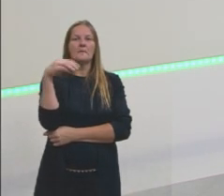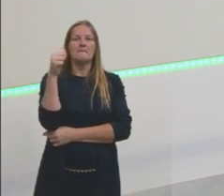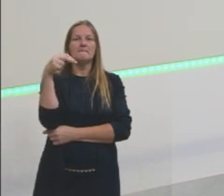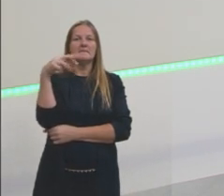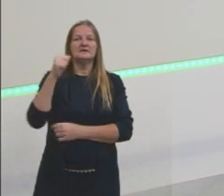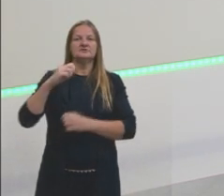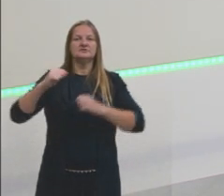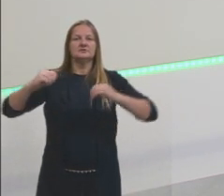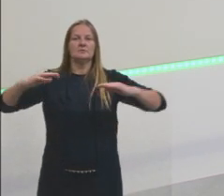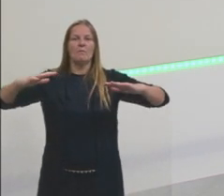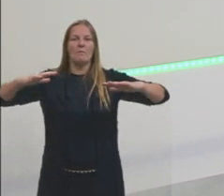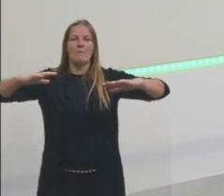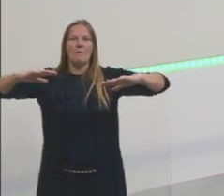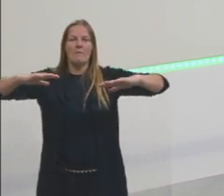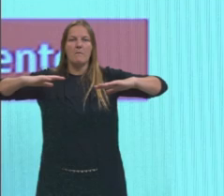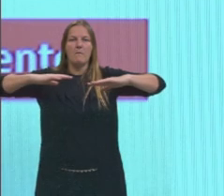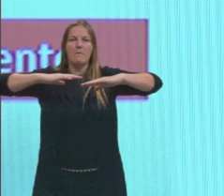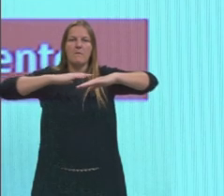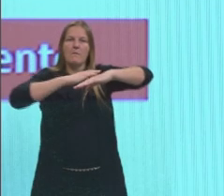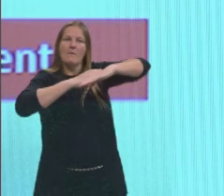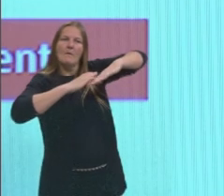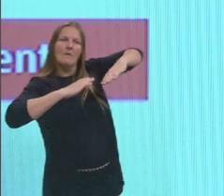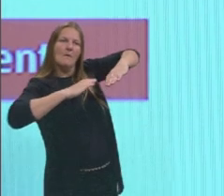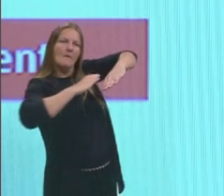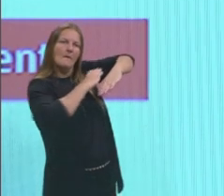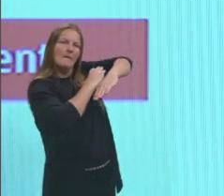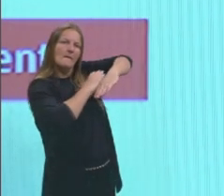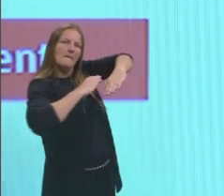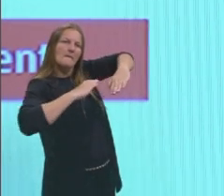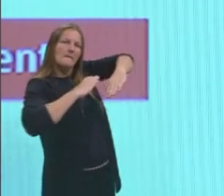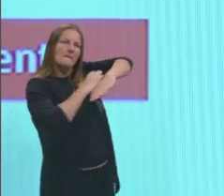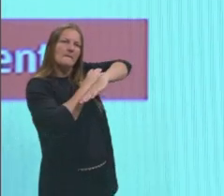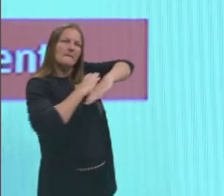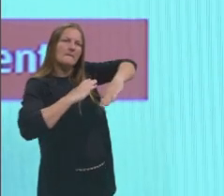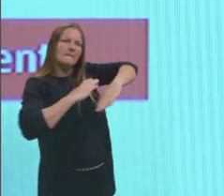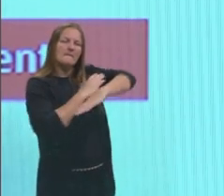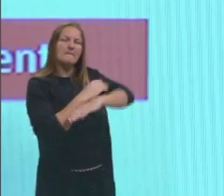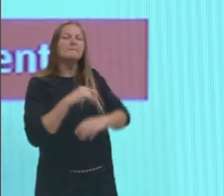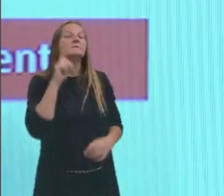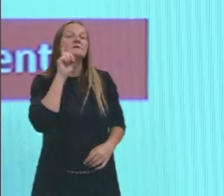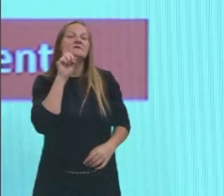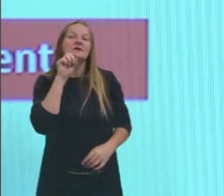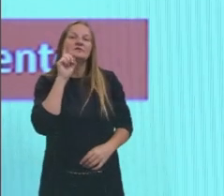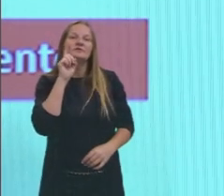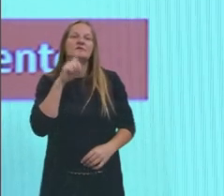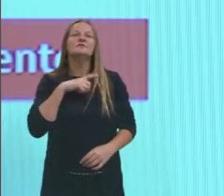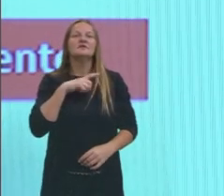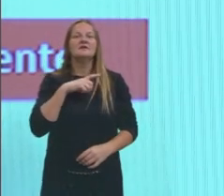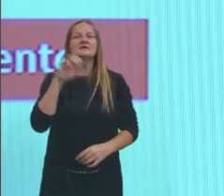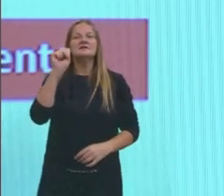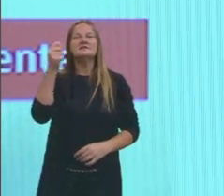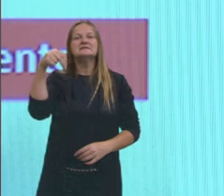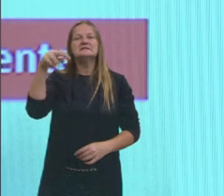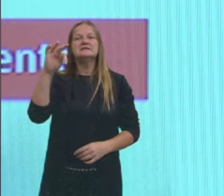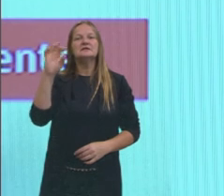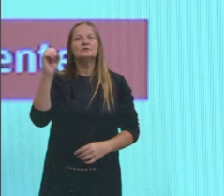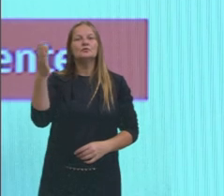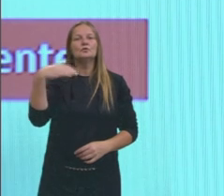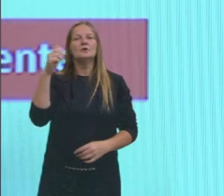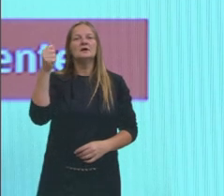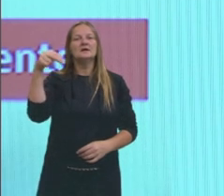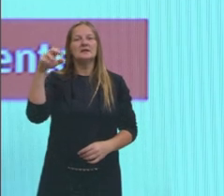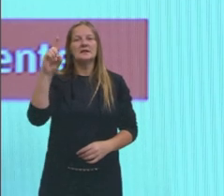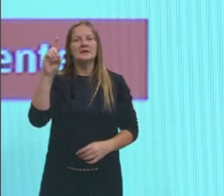outra a famosa falha de Santo André nos Estados Unidos é isso certo então é uma passando pela outra tu não